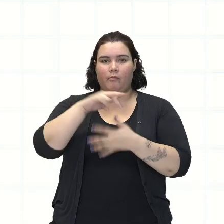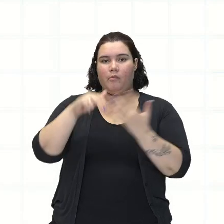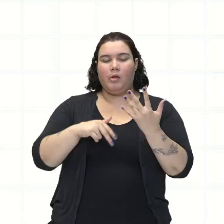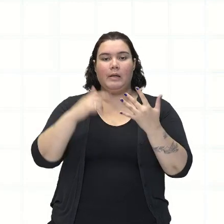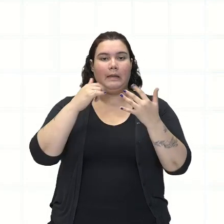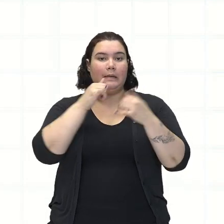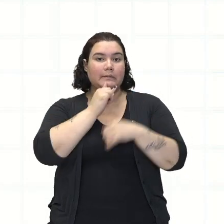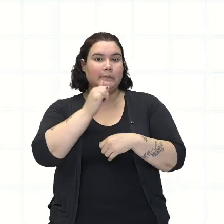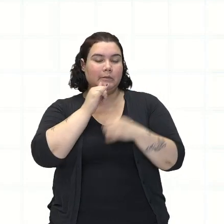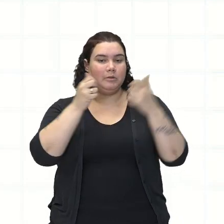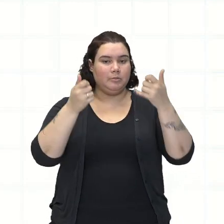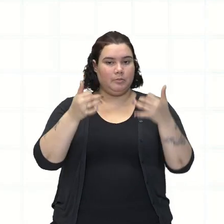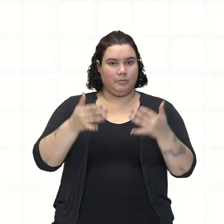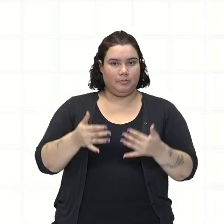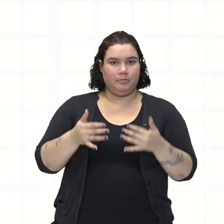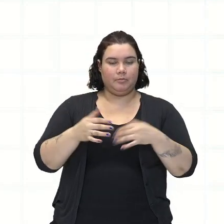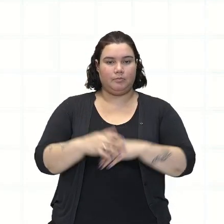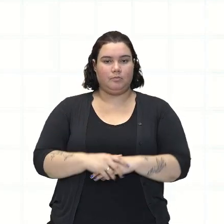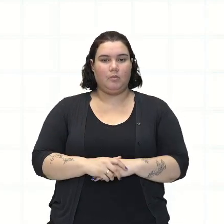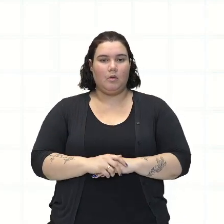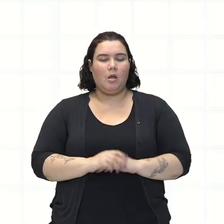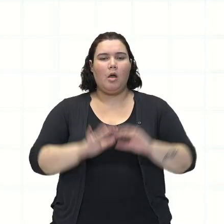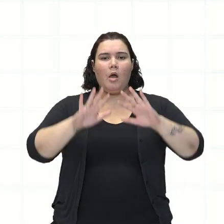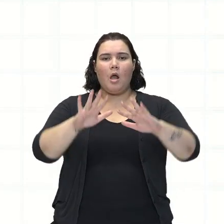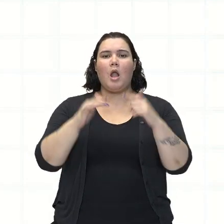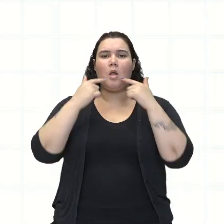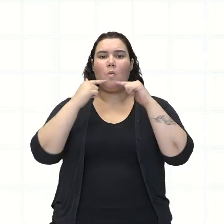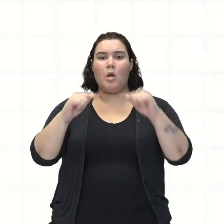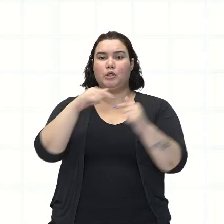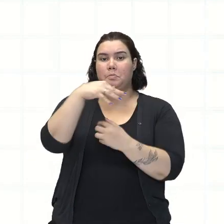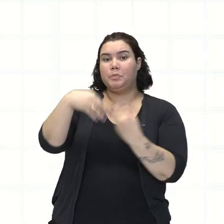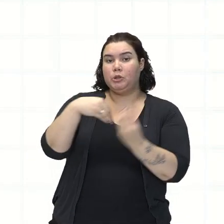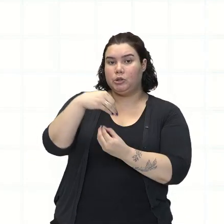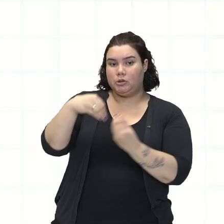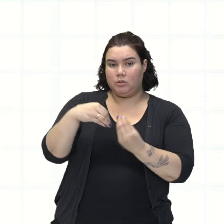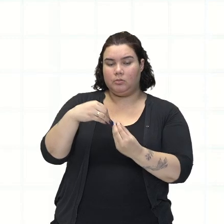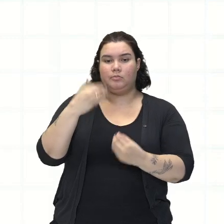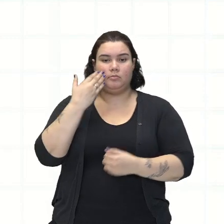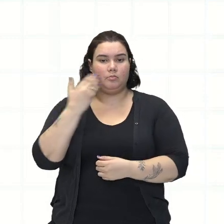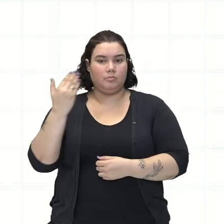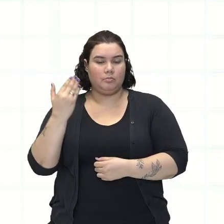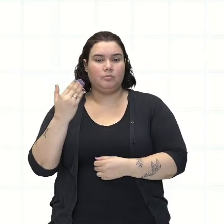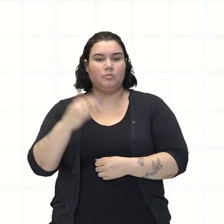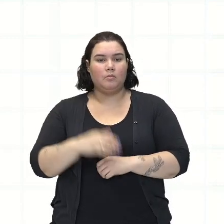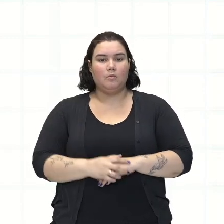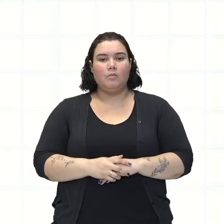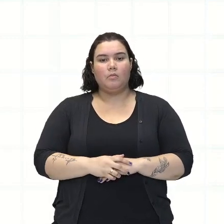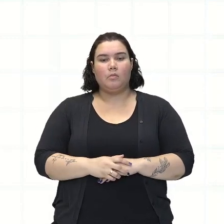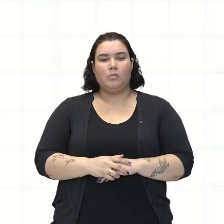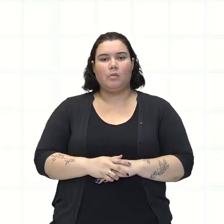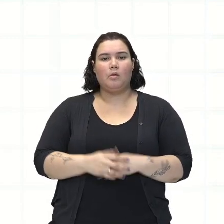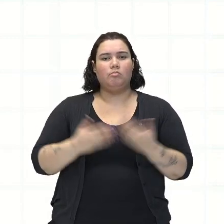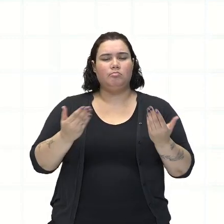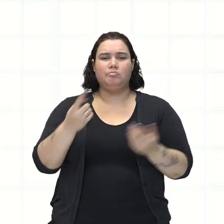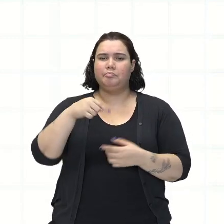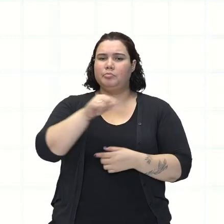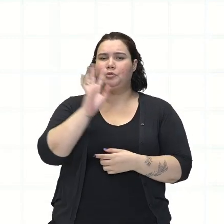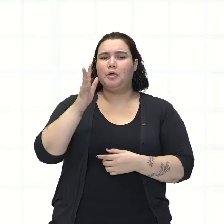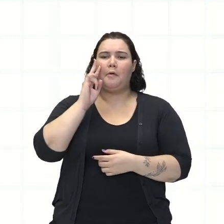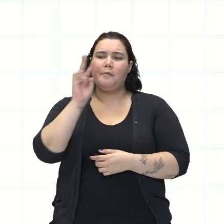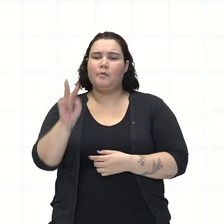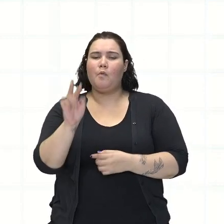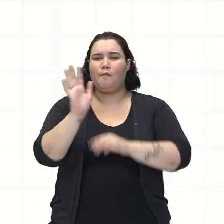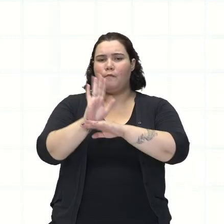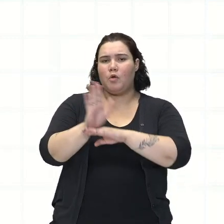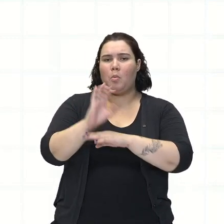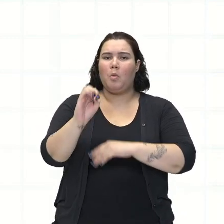que falam sobre. E a linguagem híbrida ou mista, também chamada de mista, você já viu um filme, um desenho